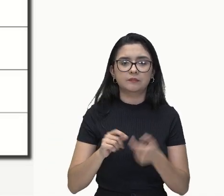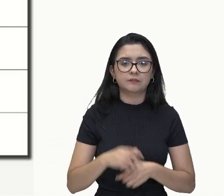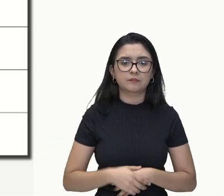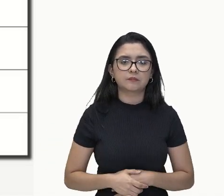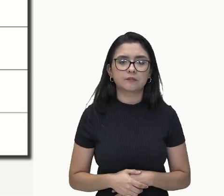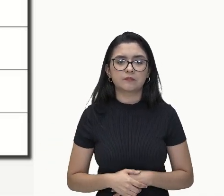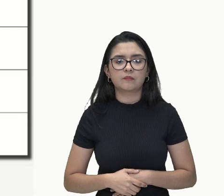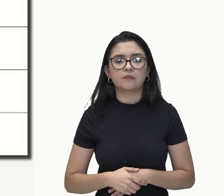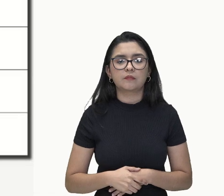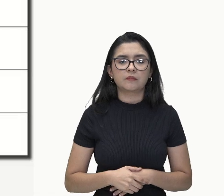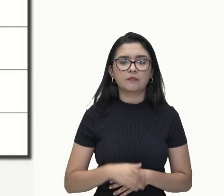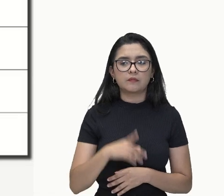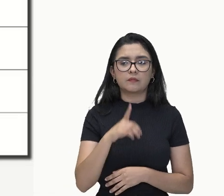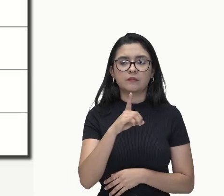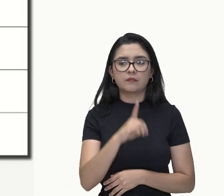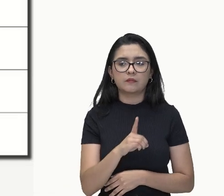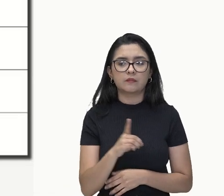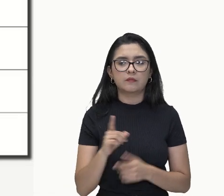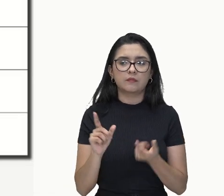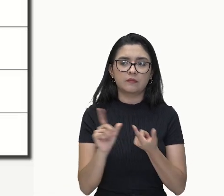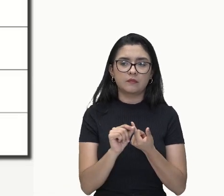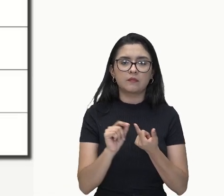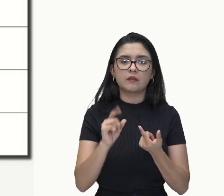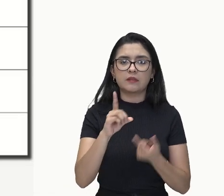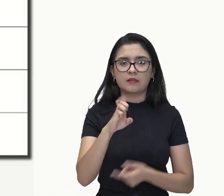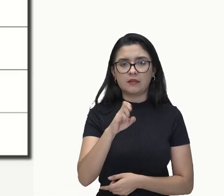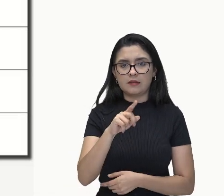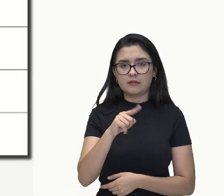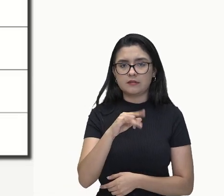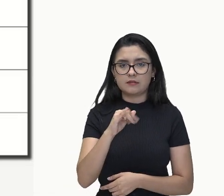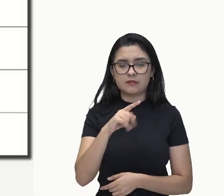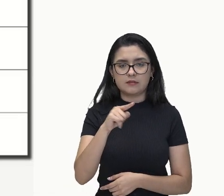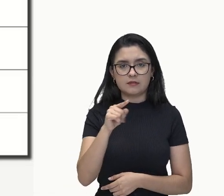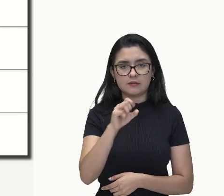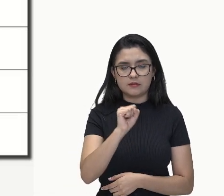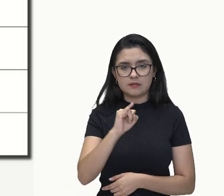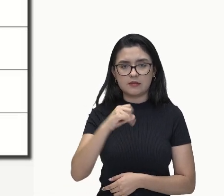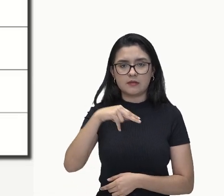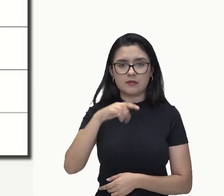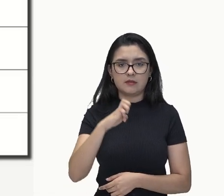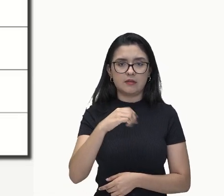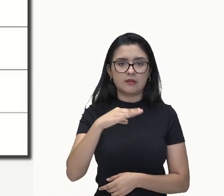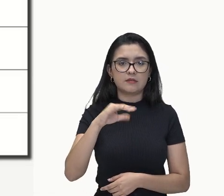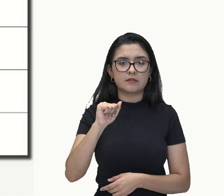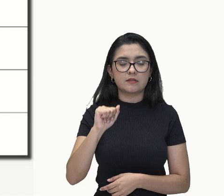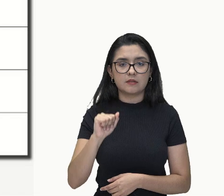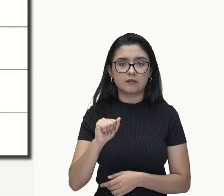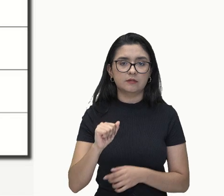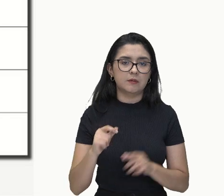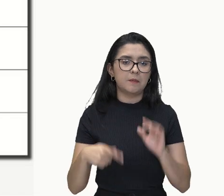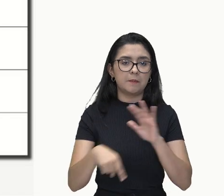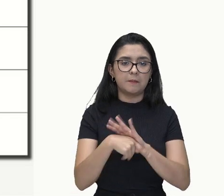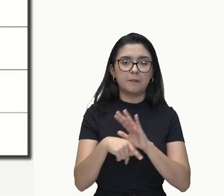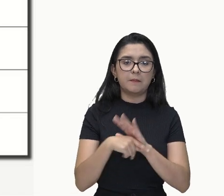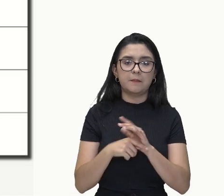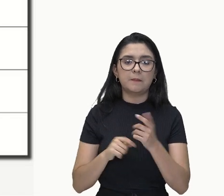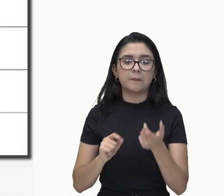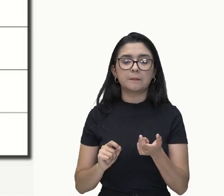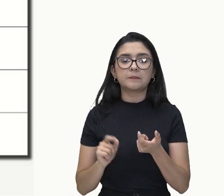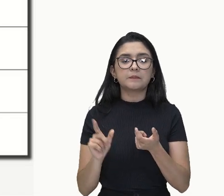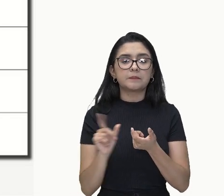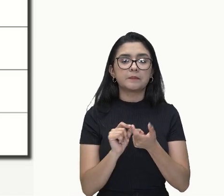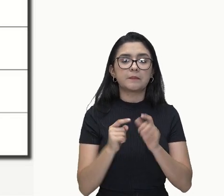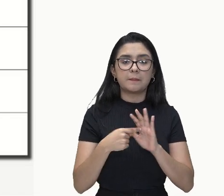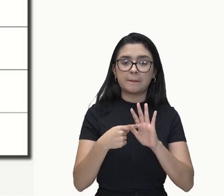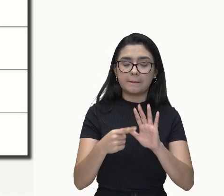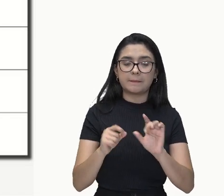Desinências. No espanhol também, desinências, ok? Essa é a desinência do pretérito imperfeito da indicativo. Bom,